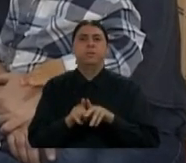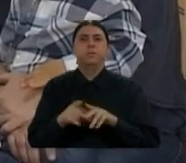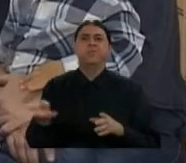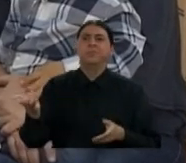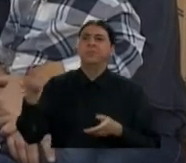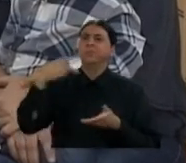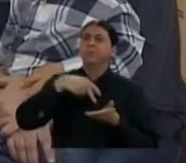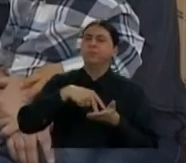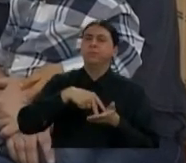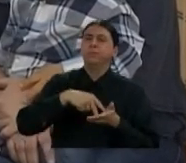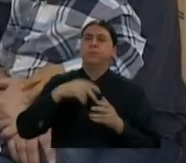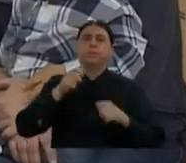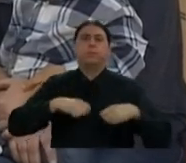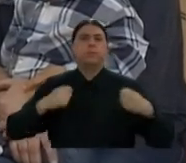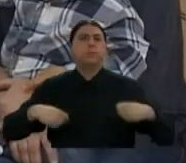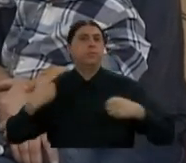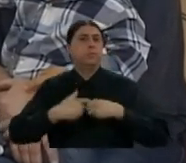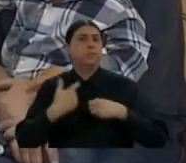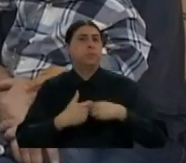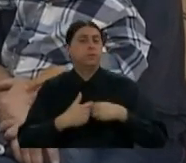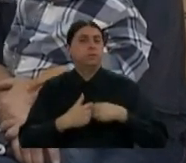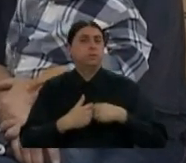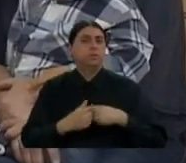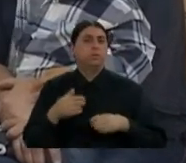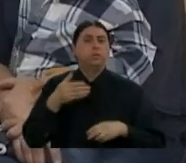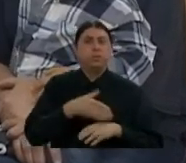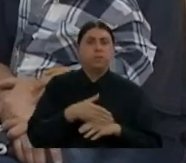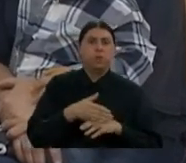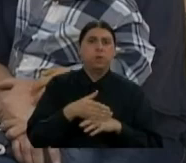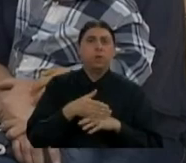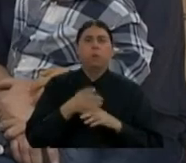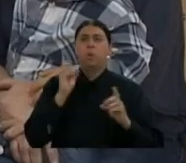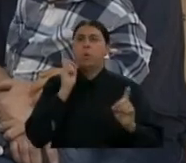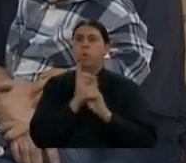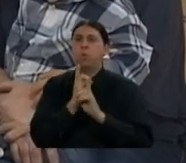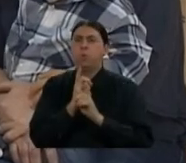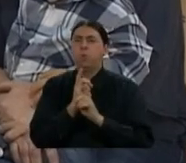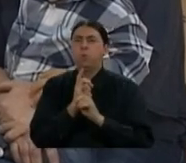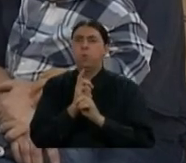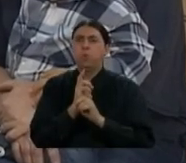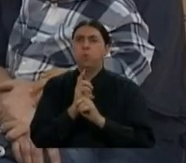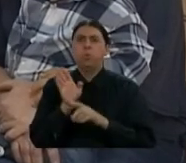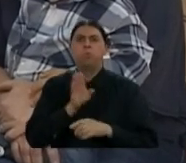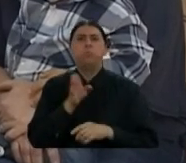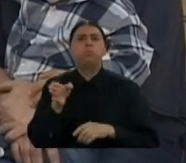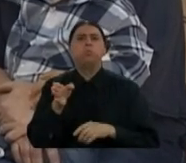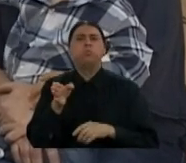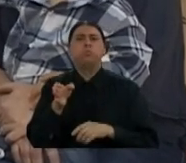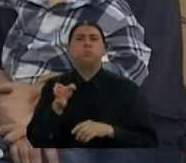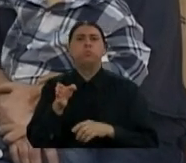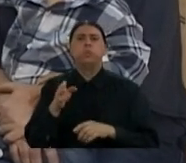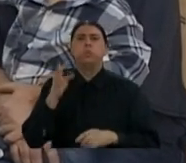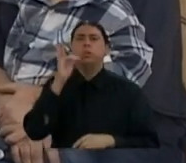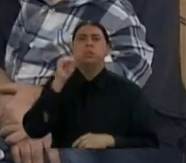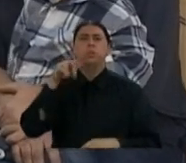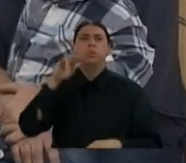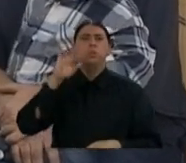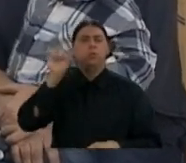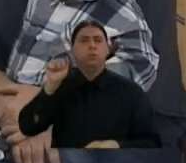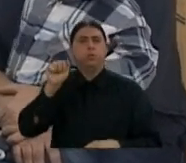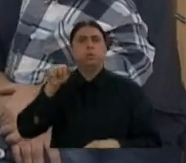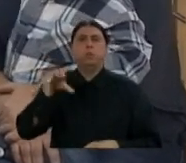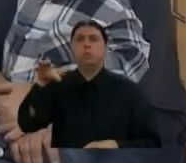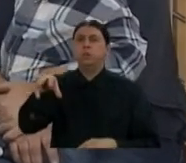em porto alegre novo hamburgo canoas nos encontramos e fomos direto buscar a